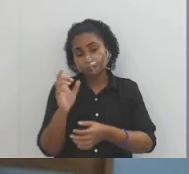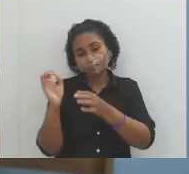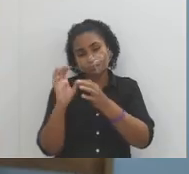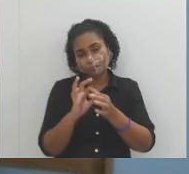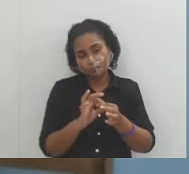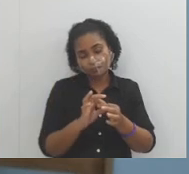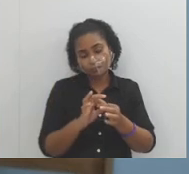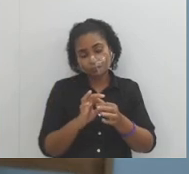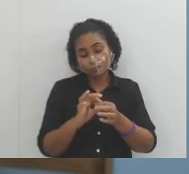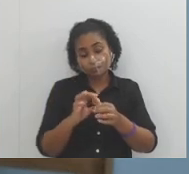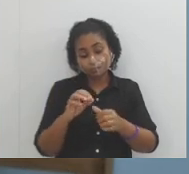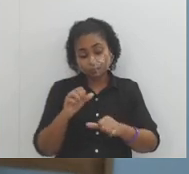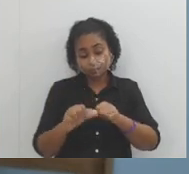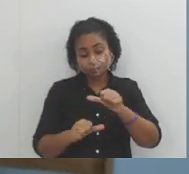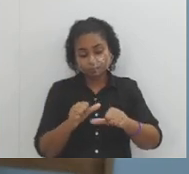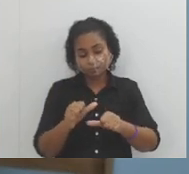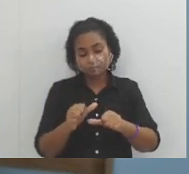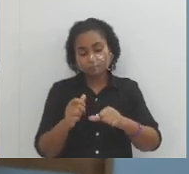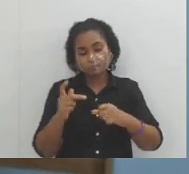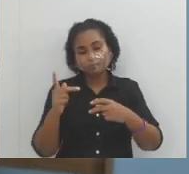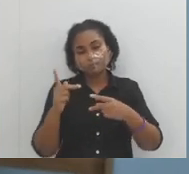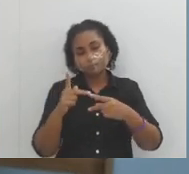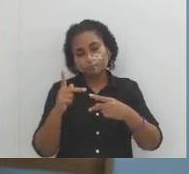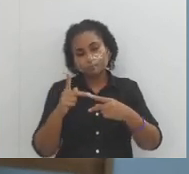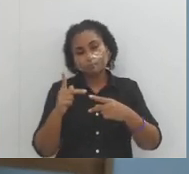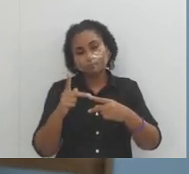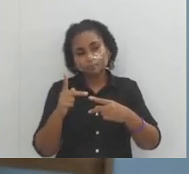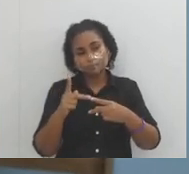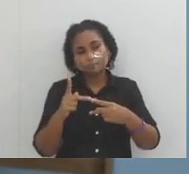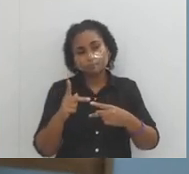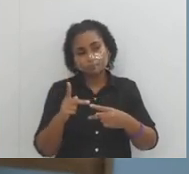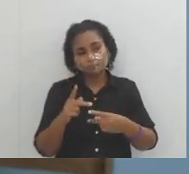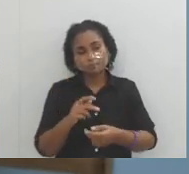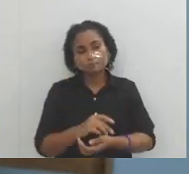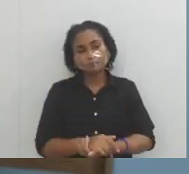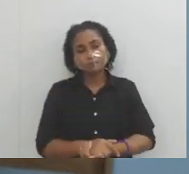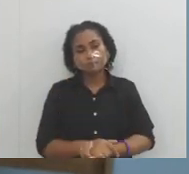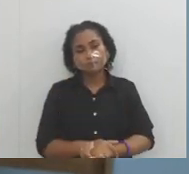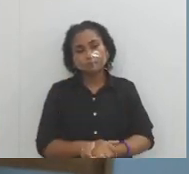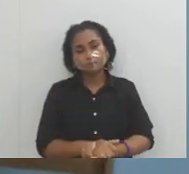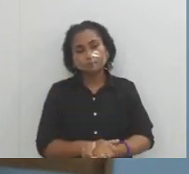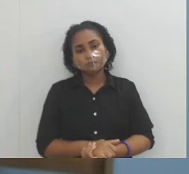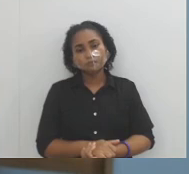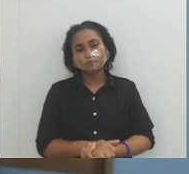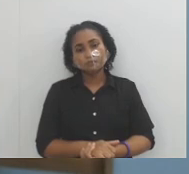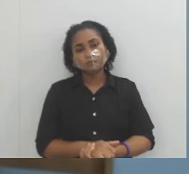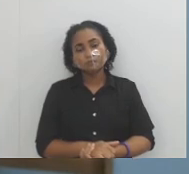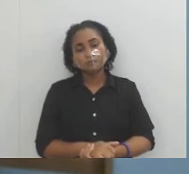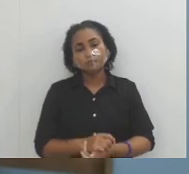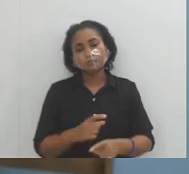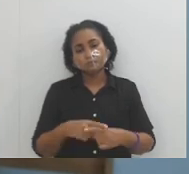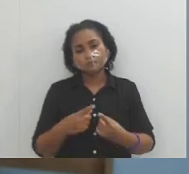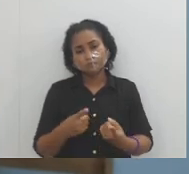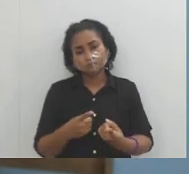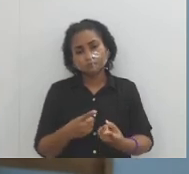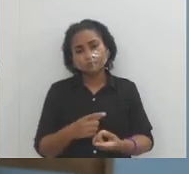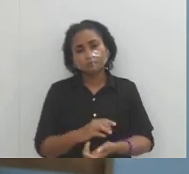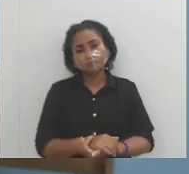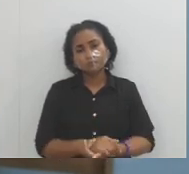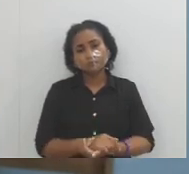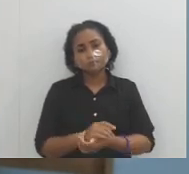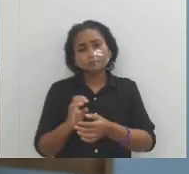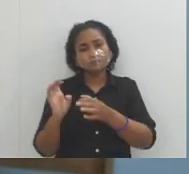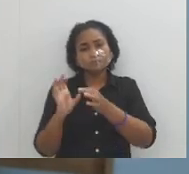são normalmente pertencentes a outra classe de palavra, mas que